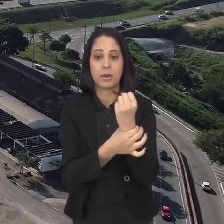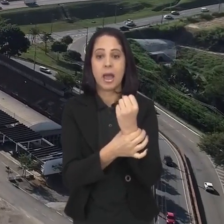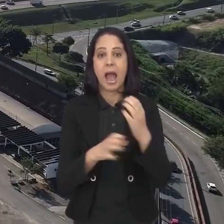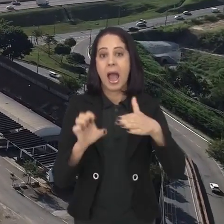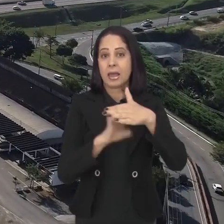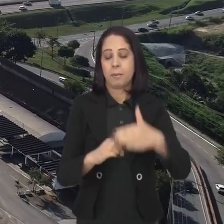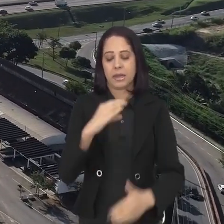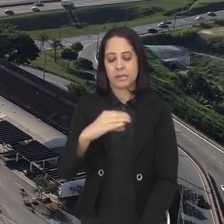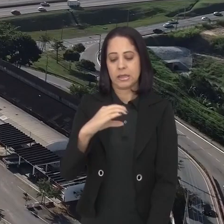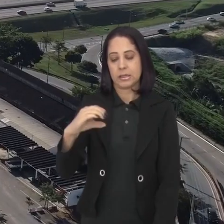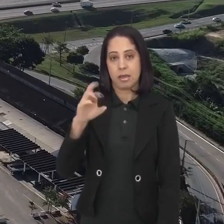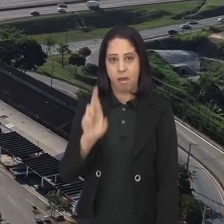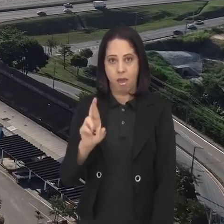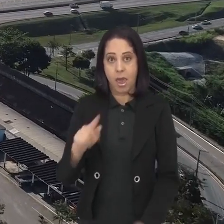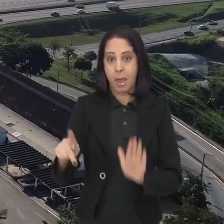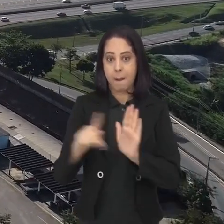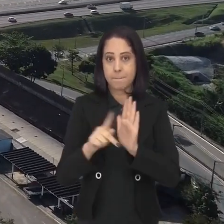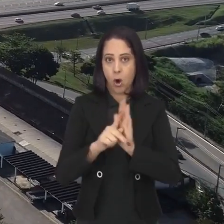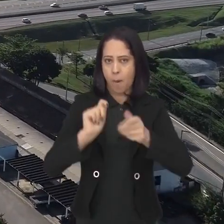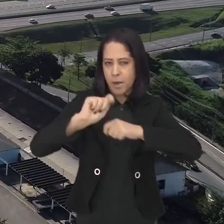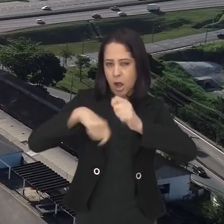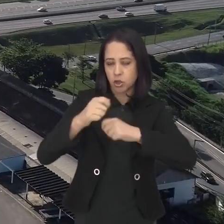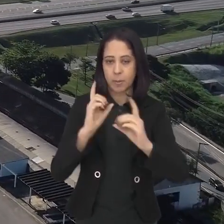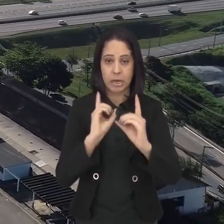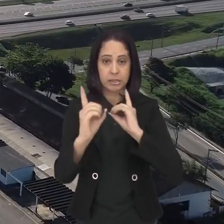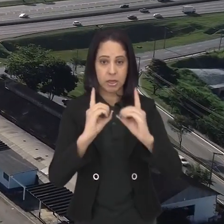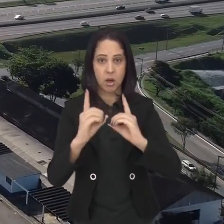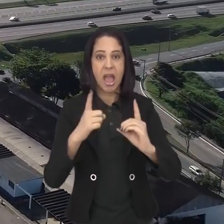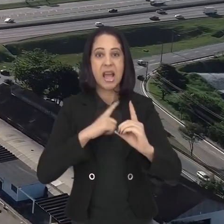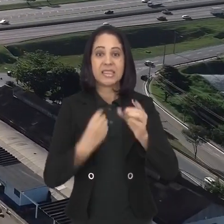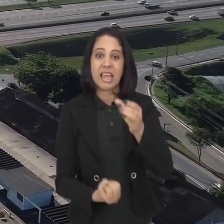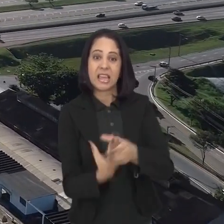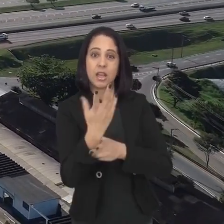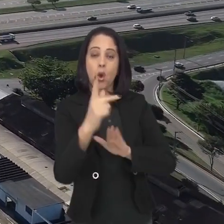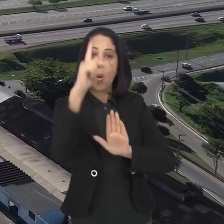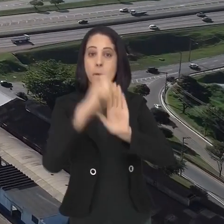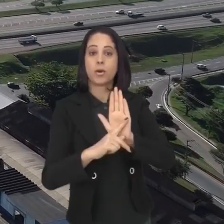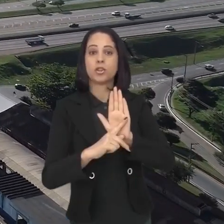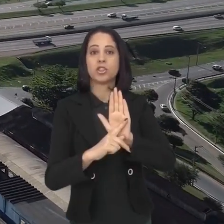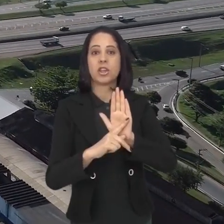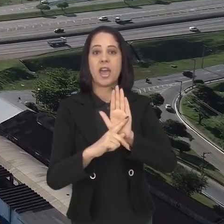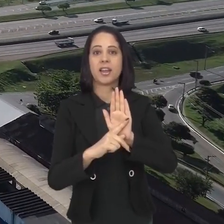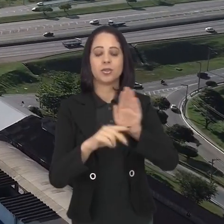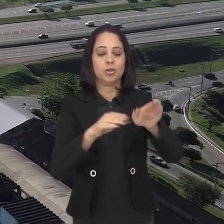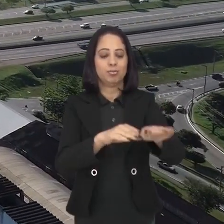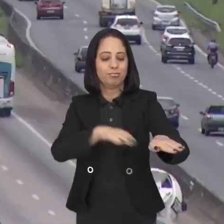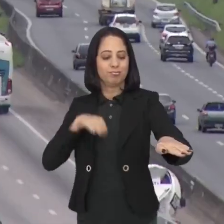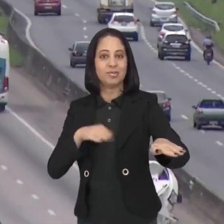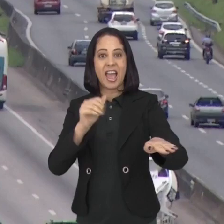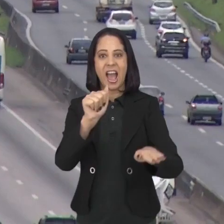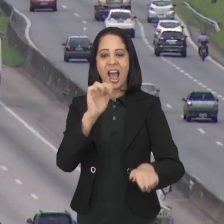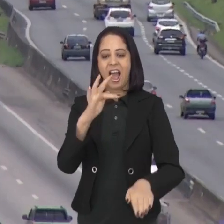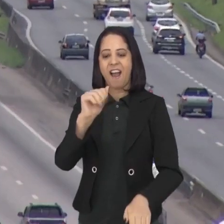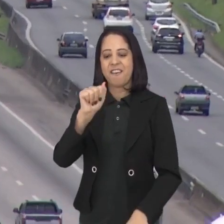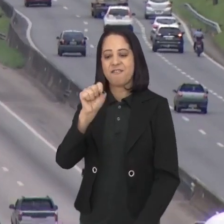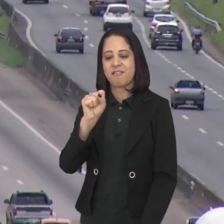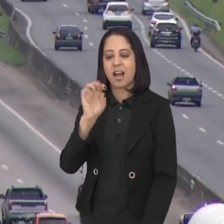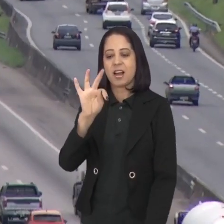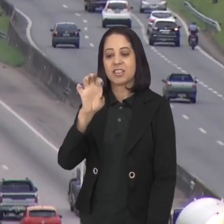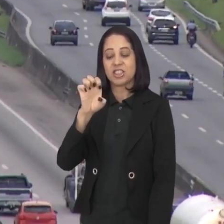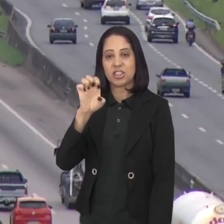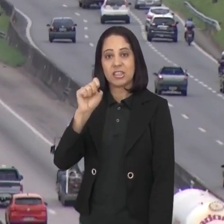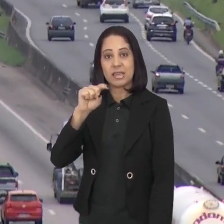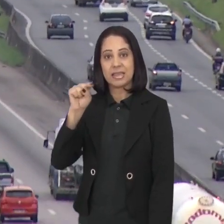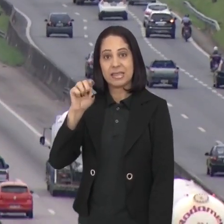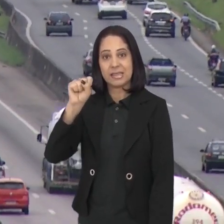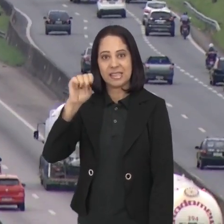a CCR, concessionária que administra a rodovia, criou o programa Afaste-se. O principal objetivo